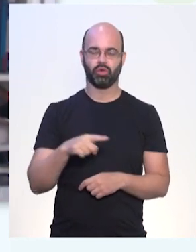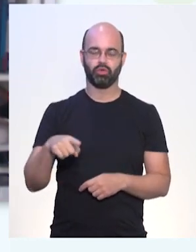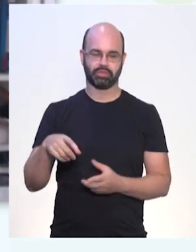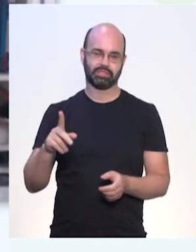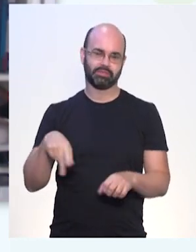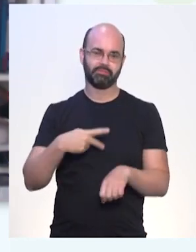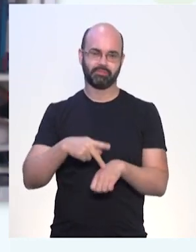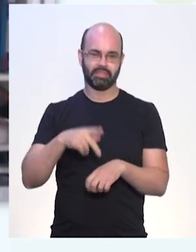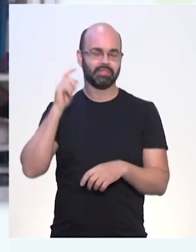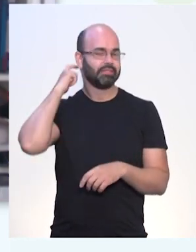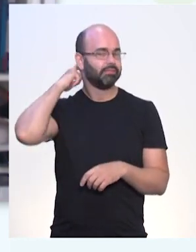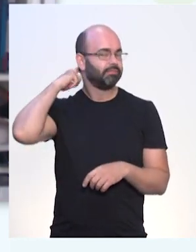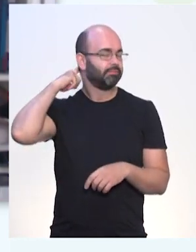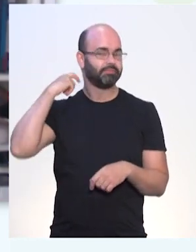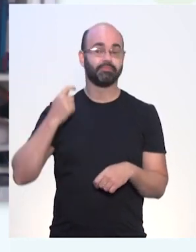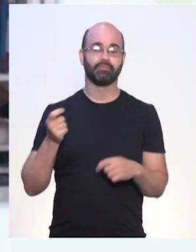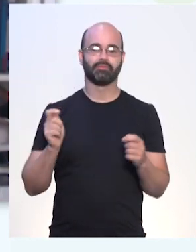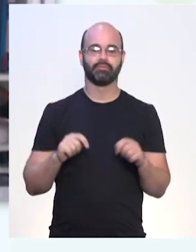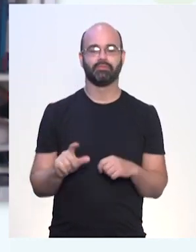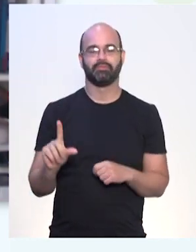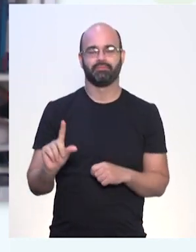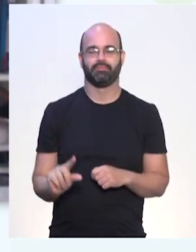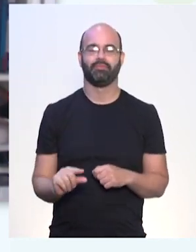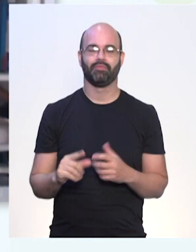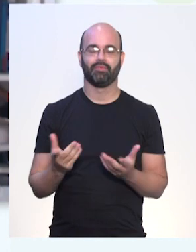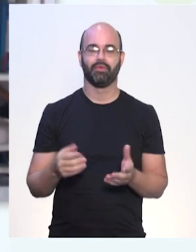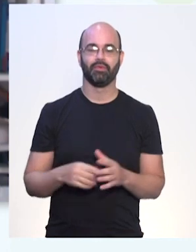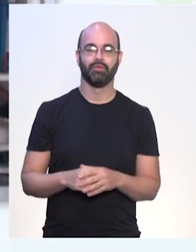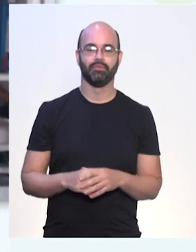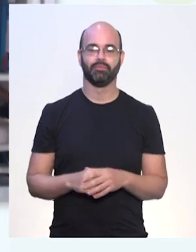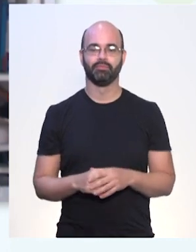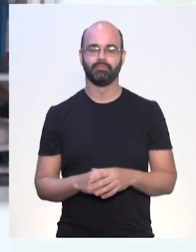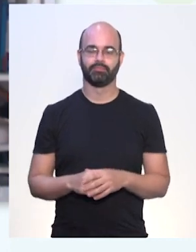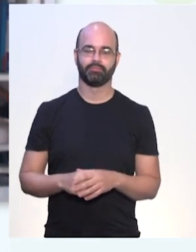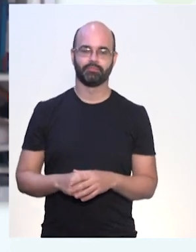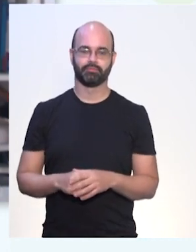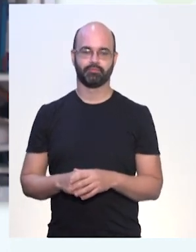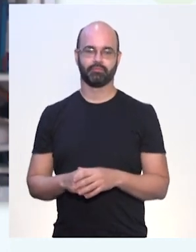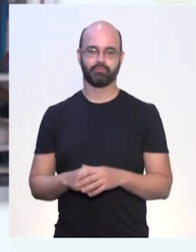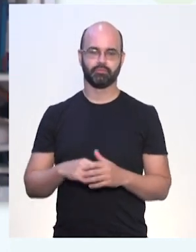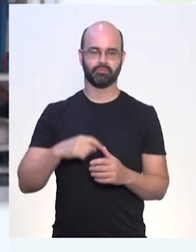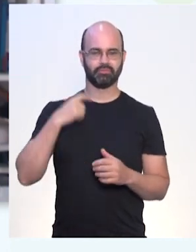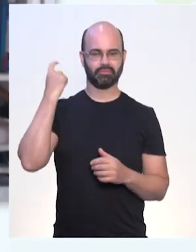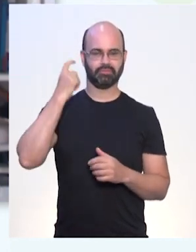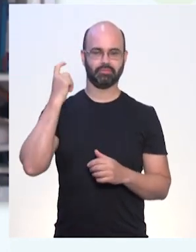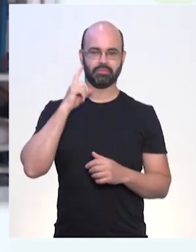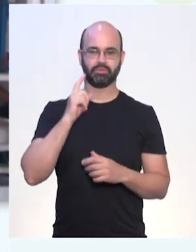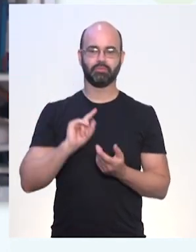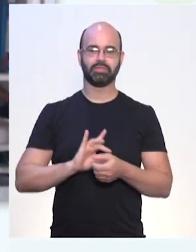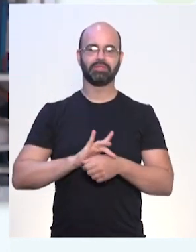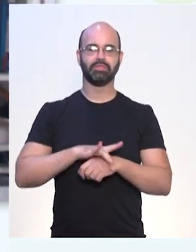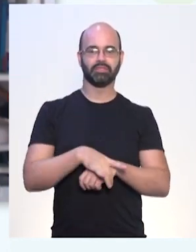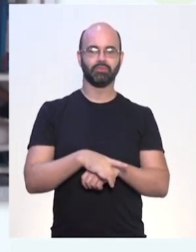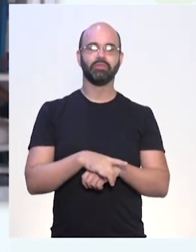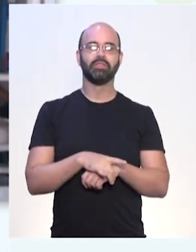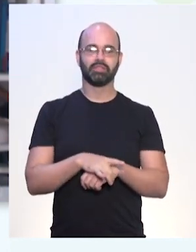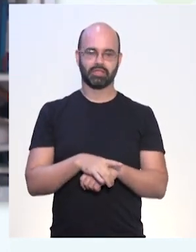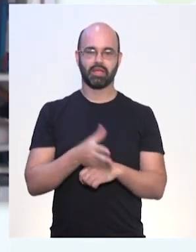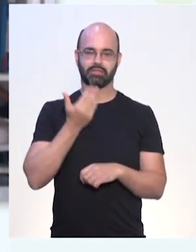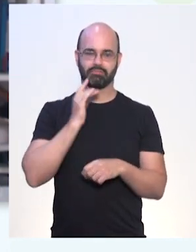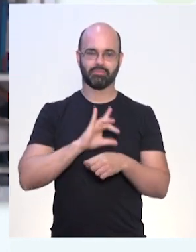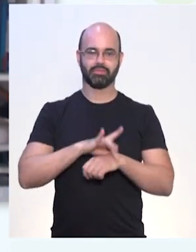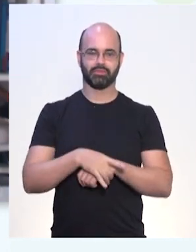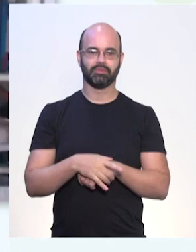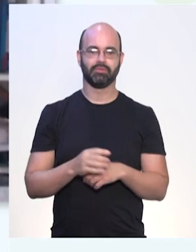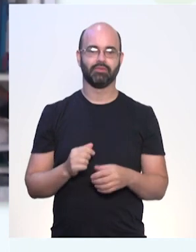bem menor e isso por sua vez provoca muita preocupação com a questão da segurança alimentar o